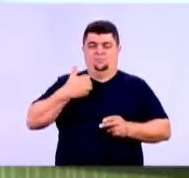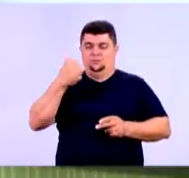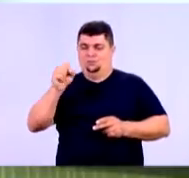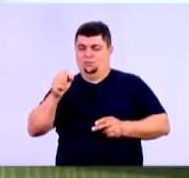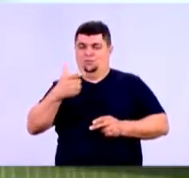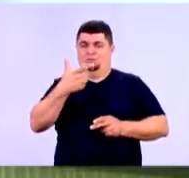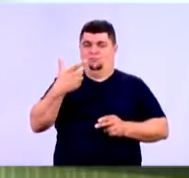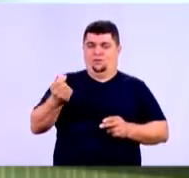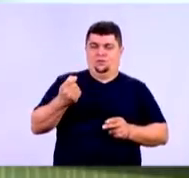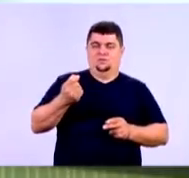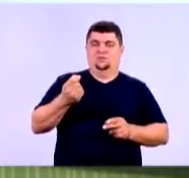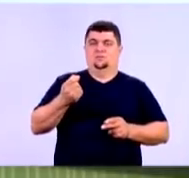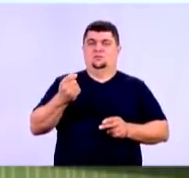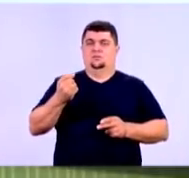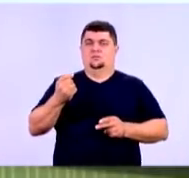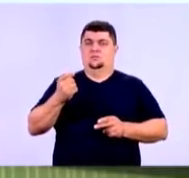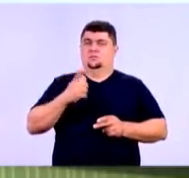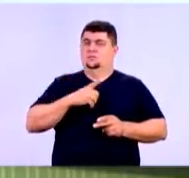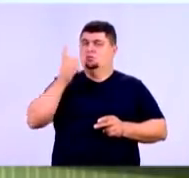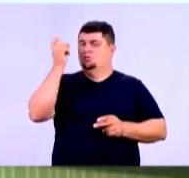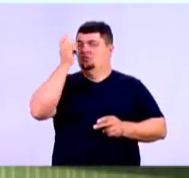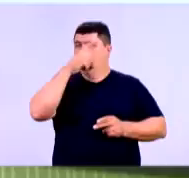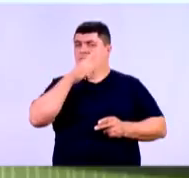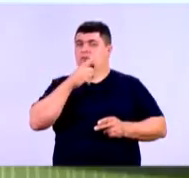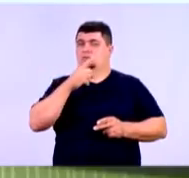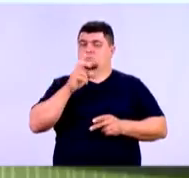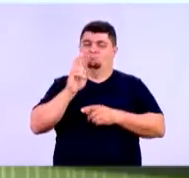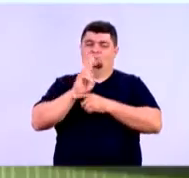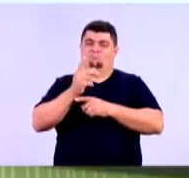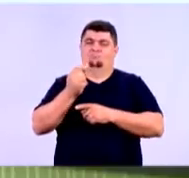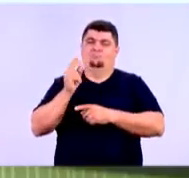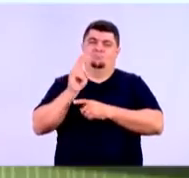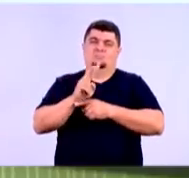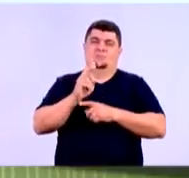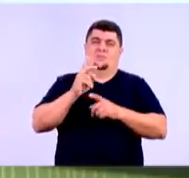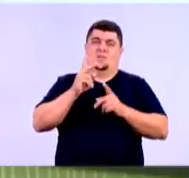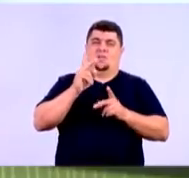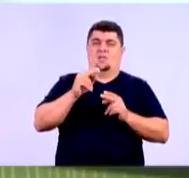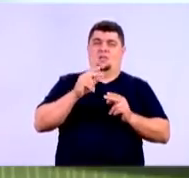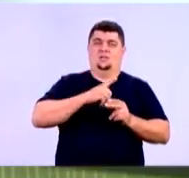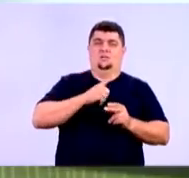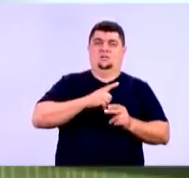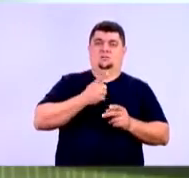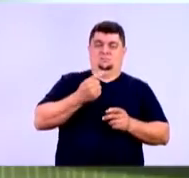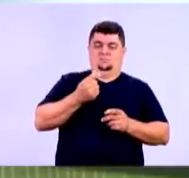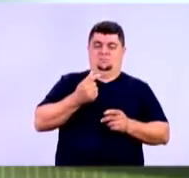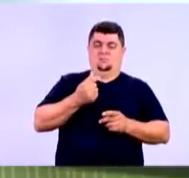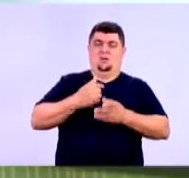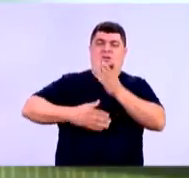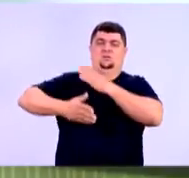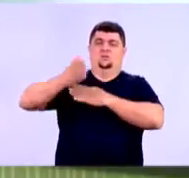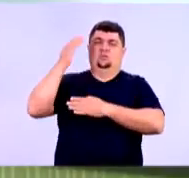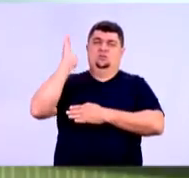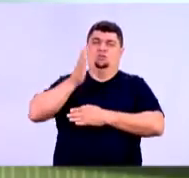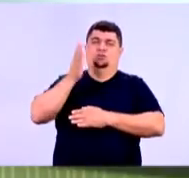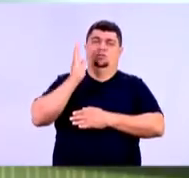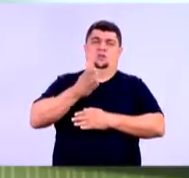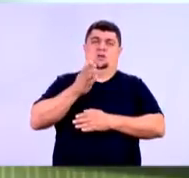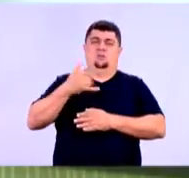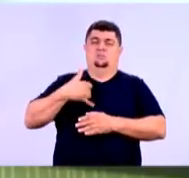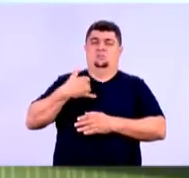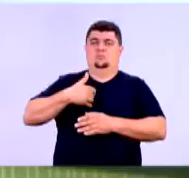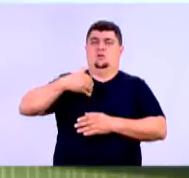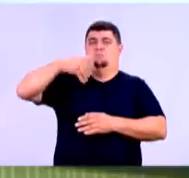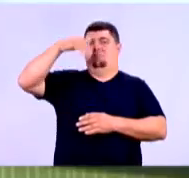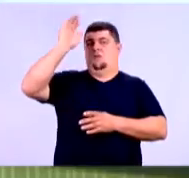e poucos anos, tende a ter um pouco menos de crédito do que uma pessoa que está economicamente ativa há mais anos e